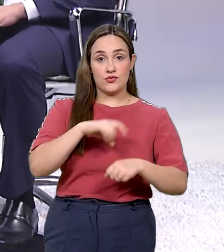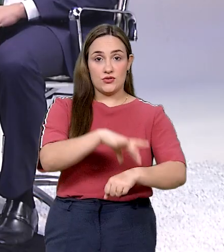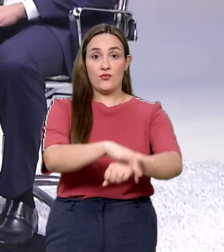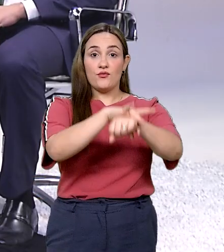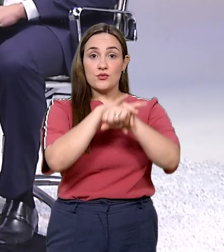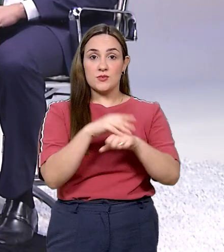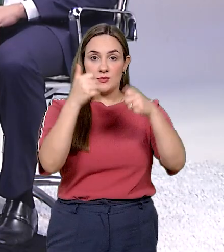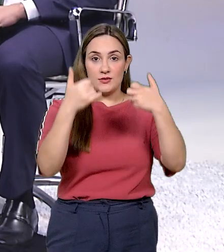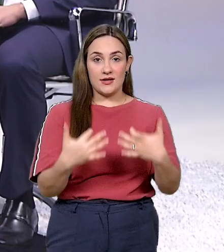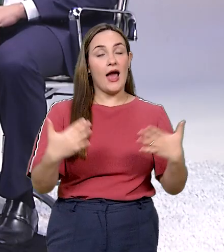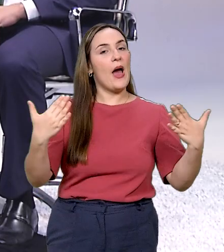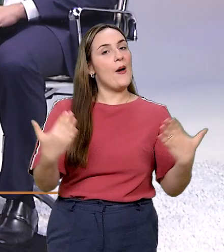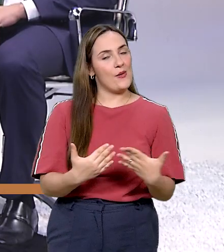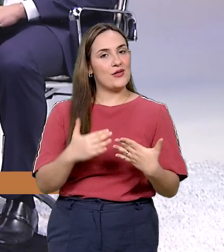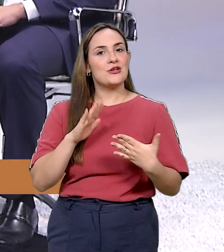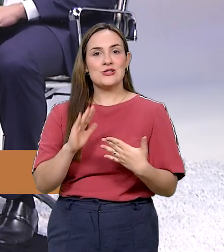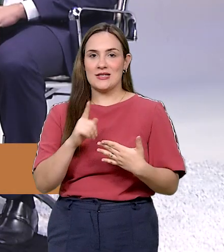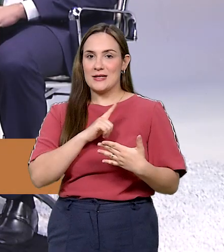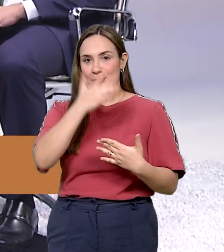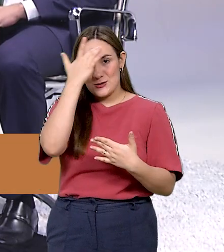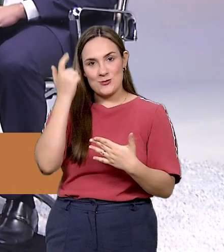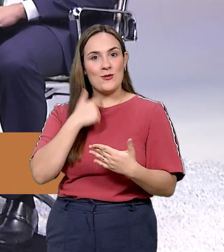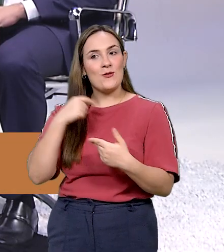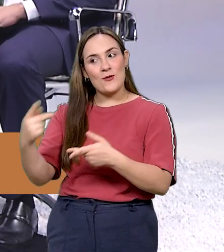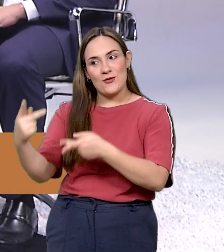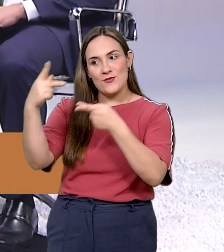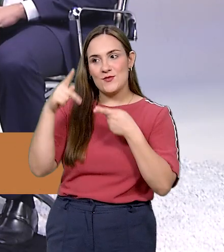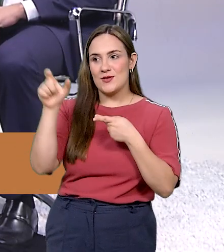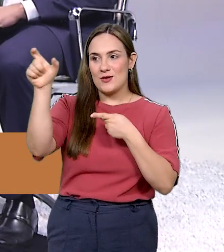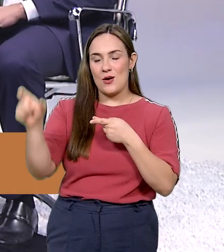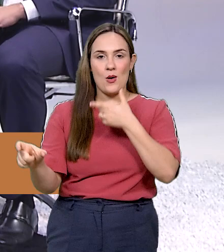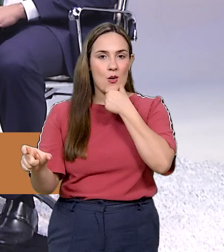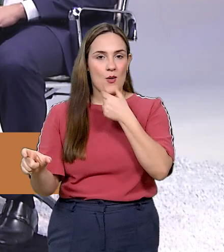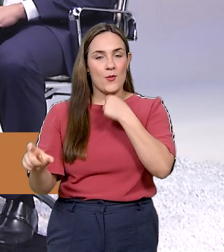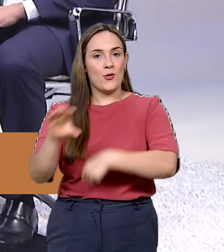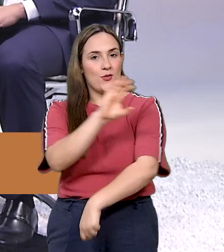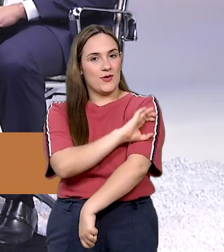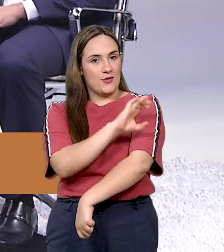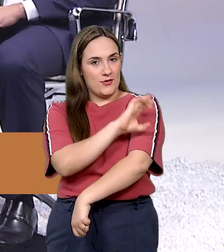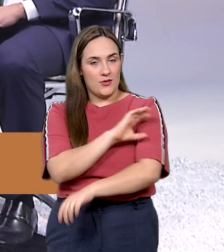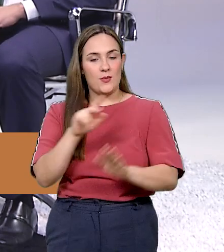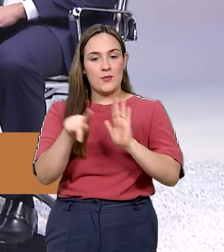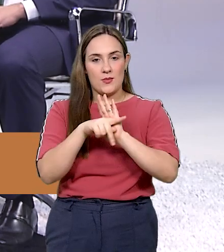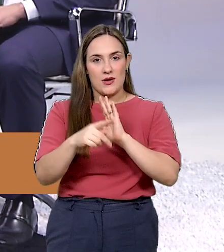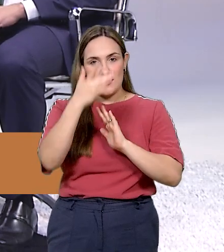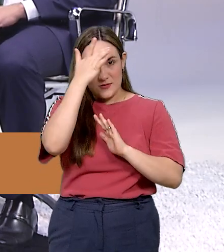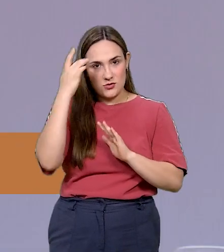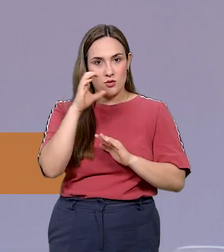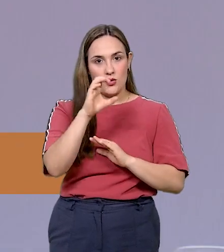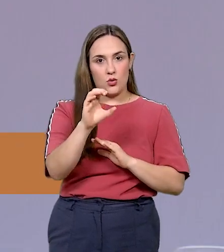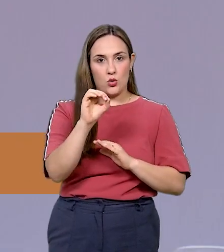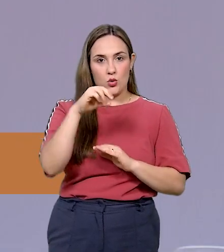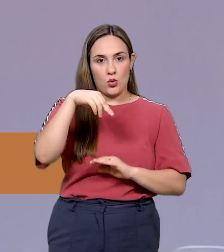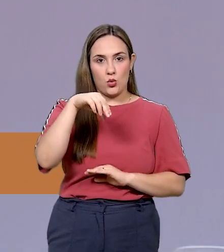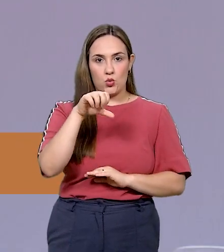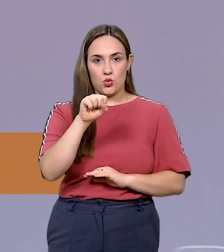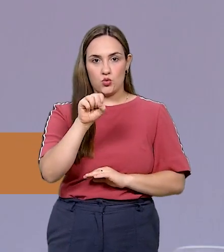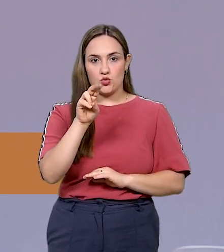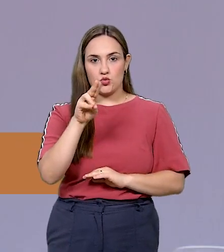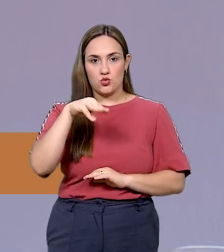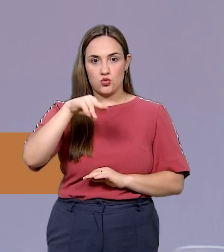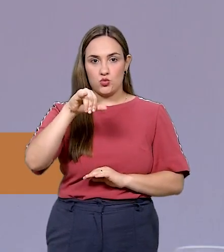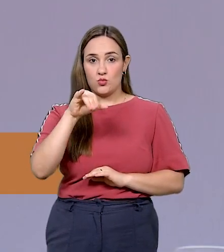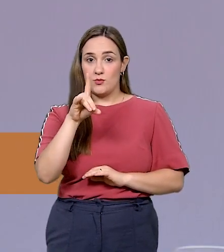Voltamos com o Defensoria Explica e já estamos aqui com o nosso entrevistado, o coordenador do Núcleo do Consumidor. Bom, mas antes da